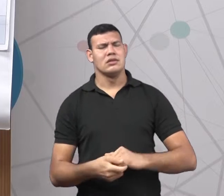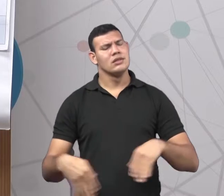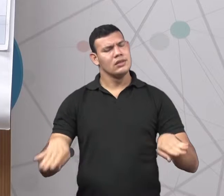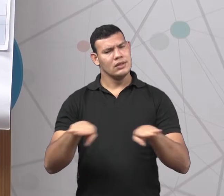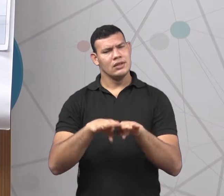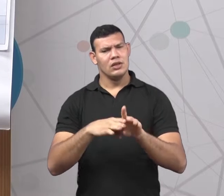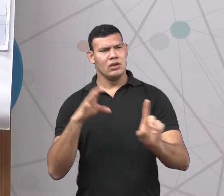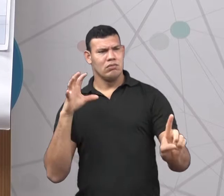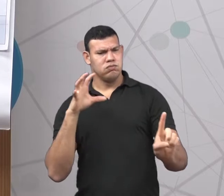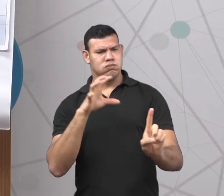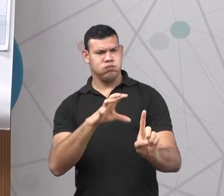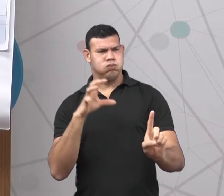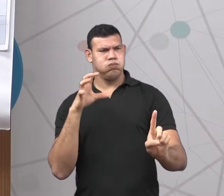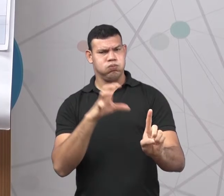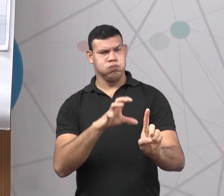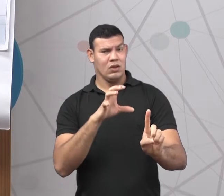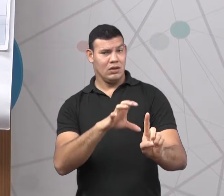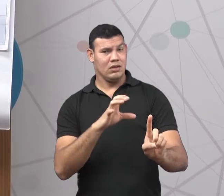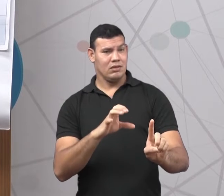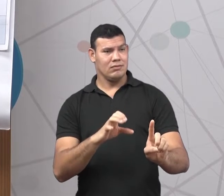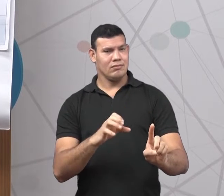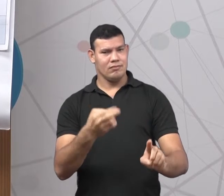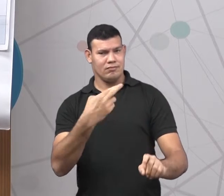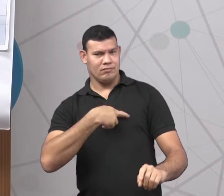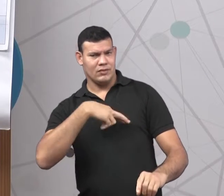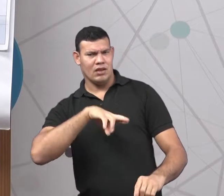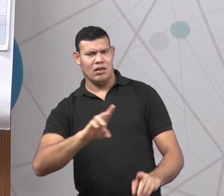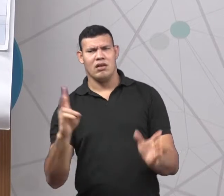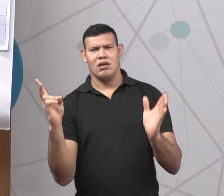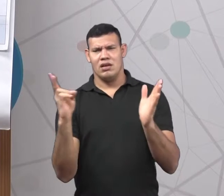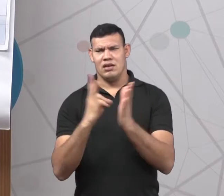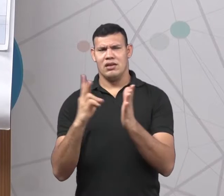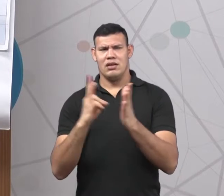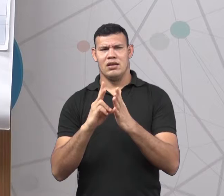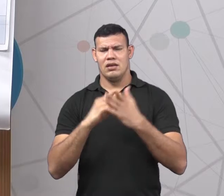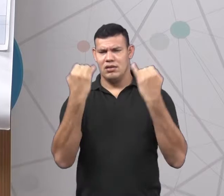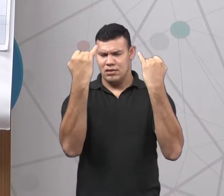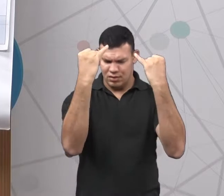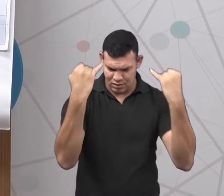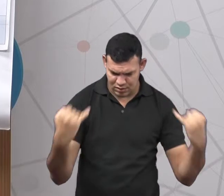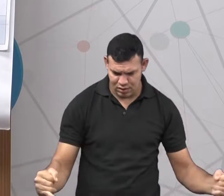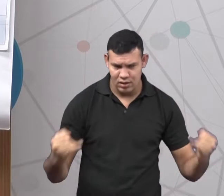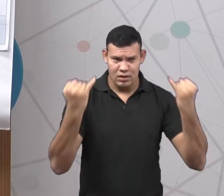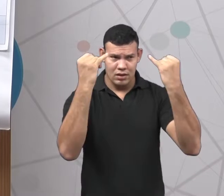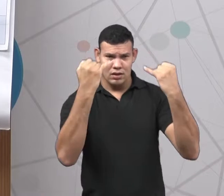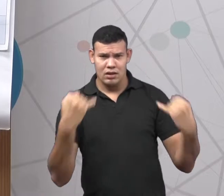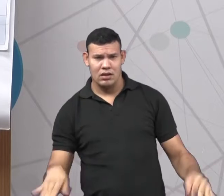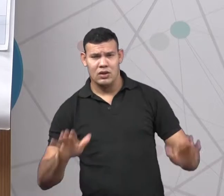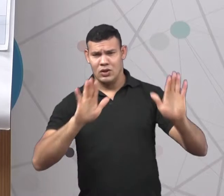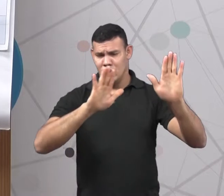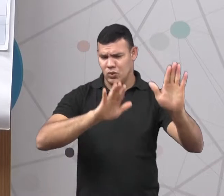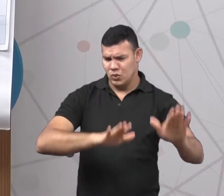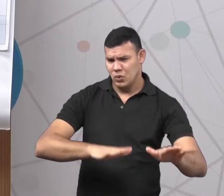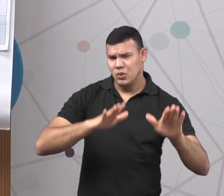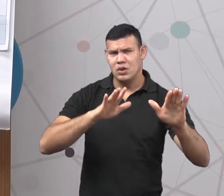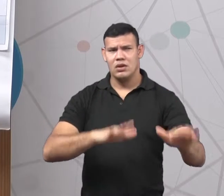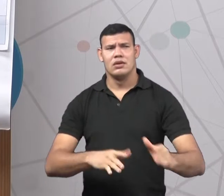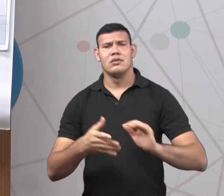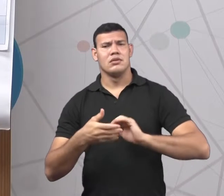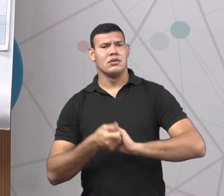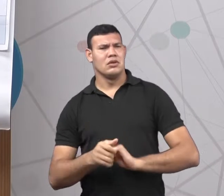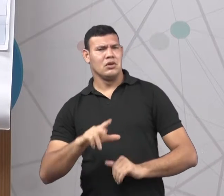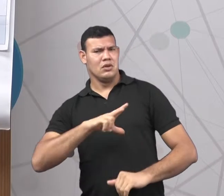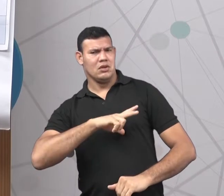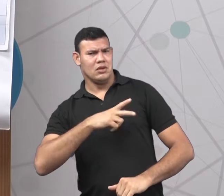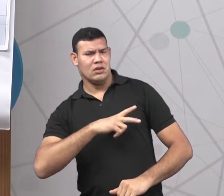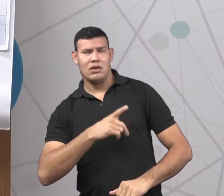a religião. Os indígenas, eles tinham a religião dele, eles cultuavam os deuses dele. E os portugueses,